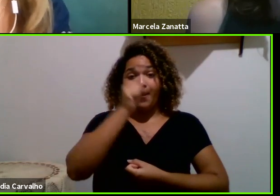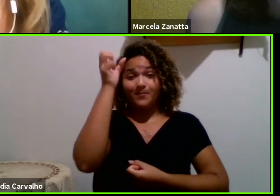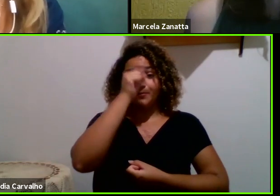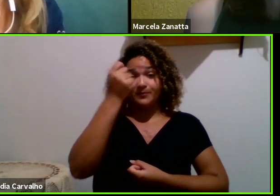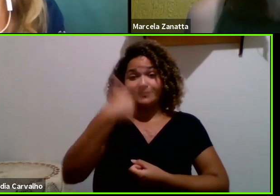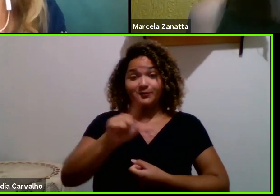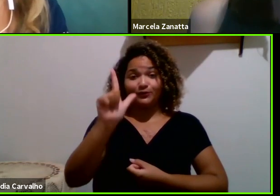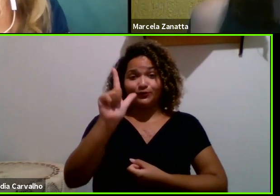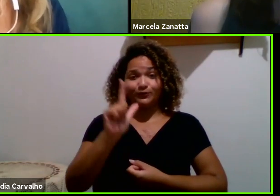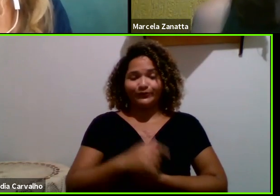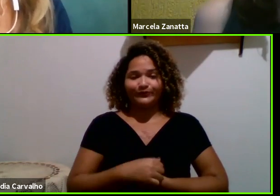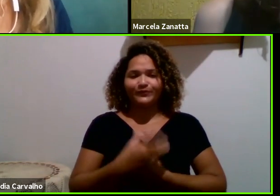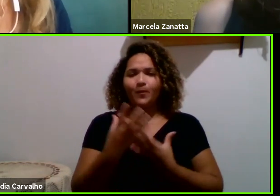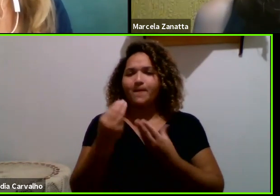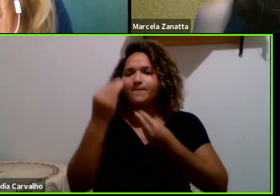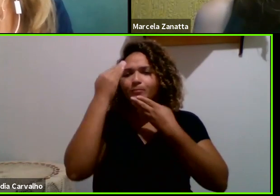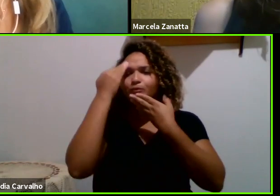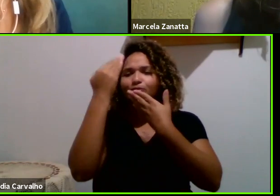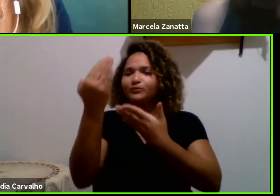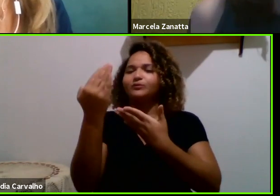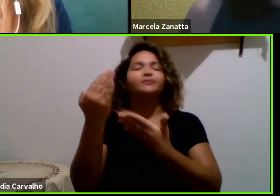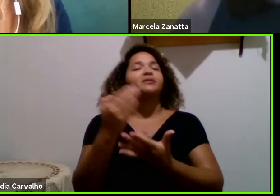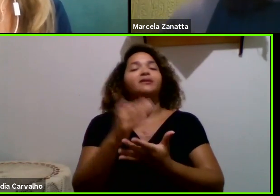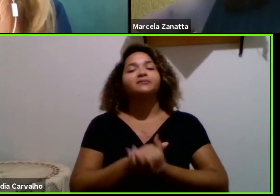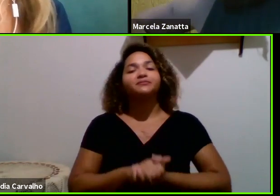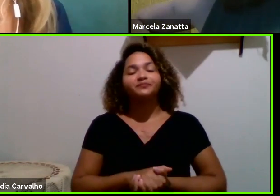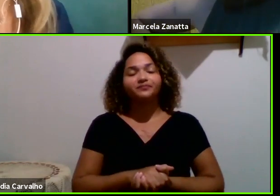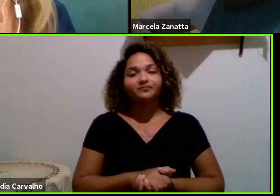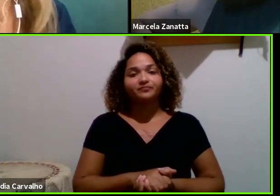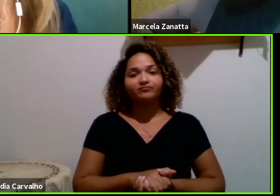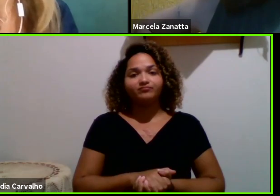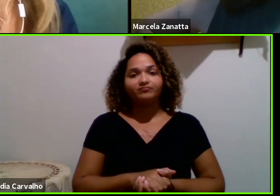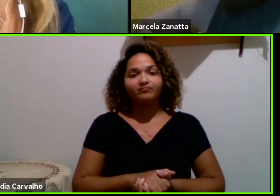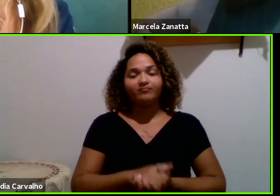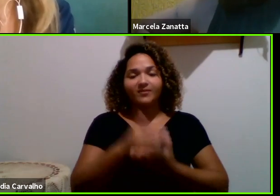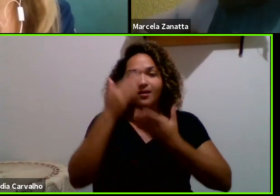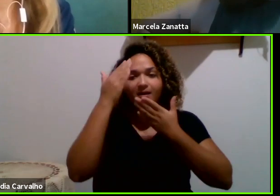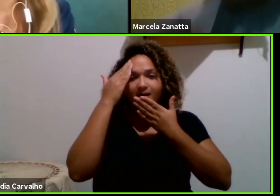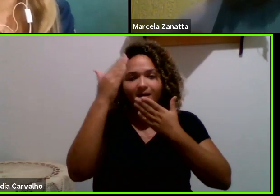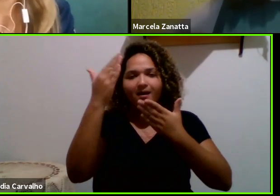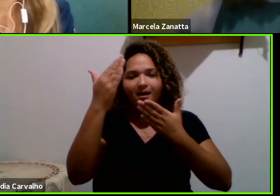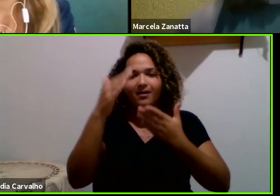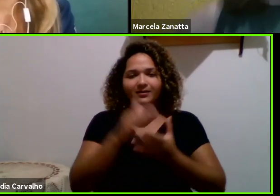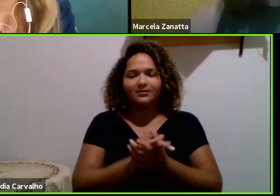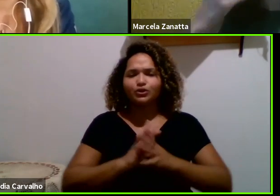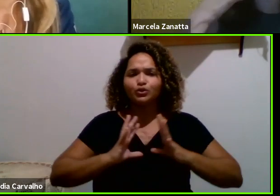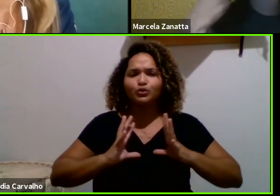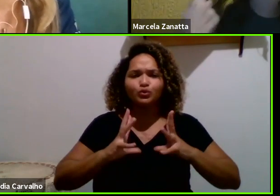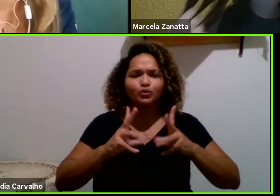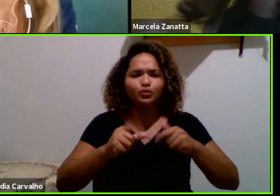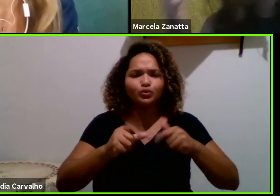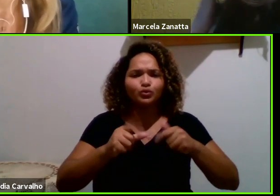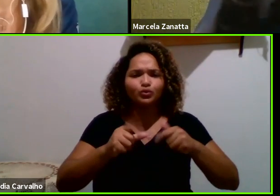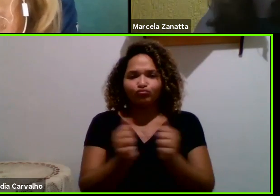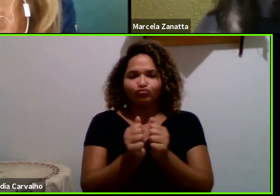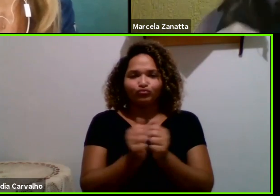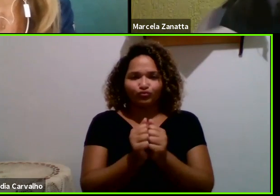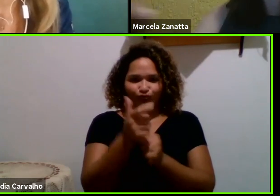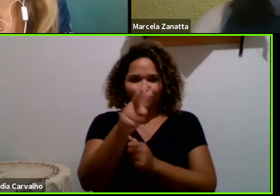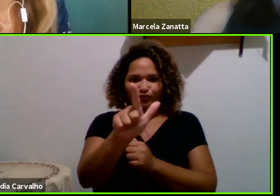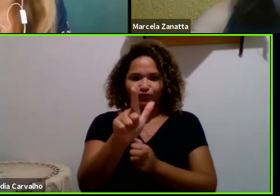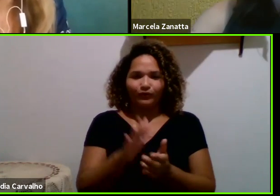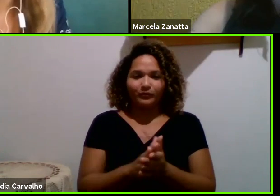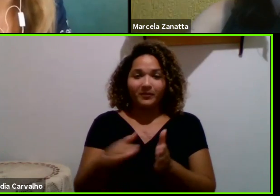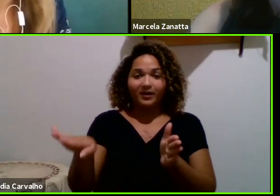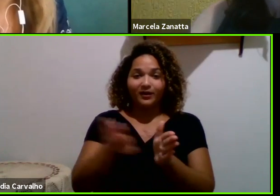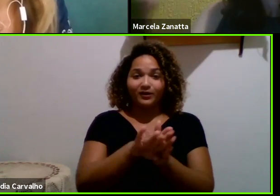Exatamente, Marcela, muito obrigada. Eu agradeço a participação de todos mais uma vez. Para quem chegou agora,